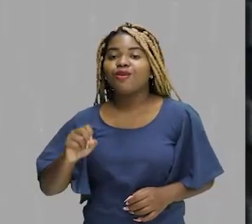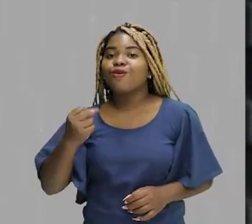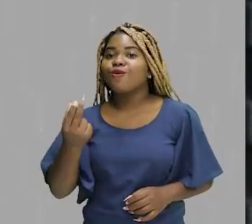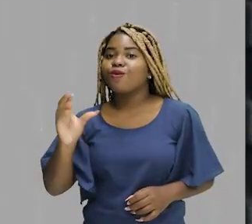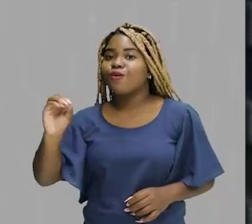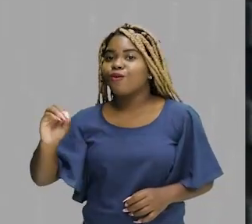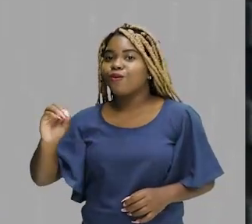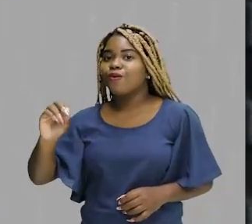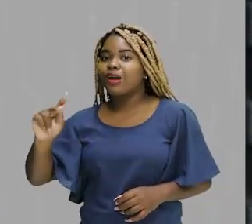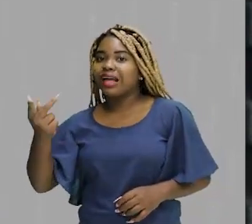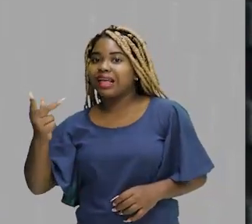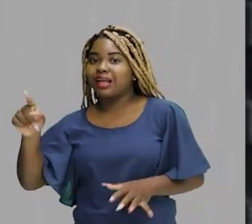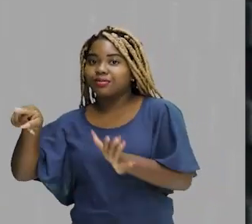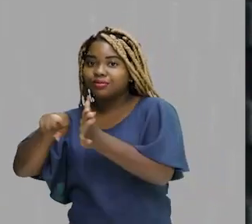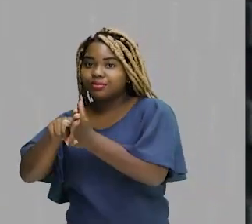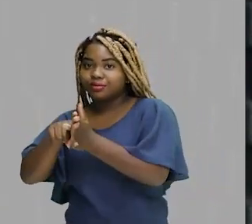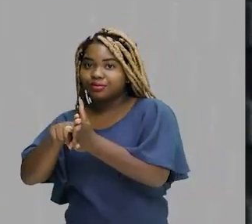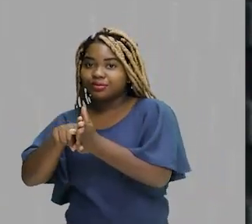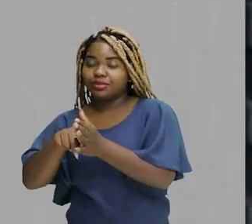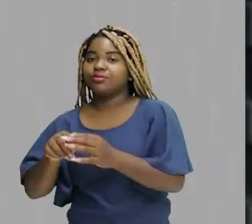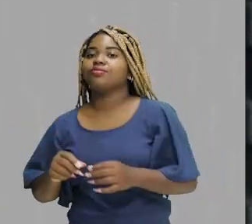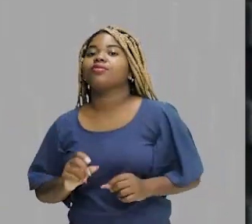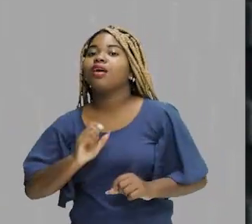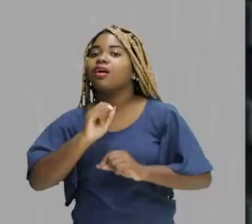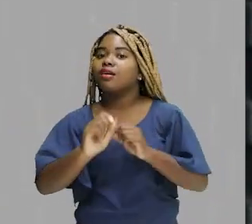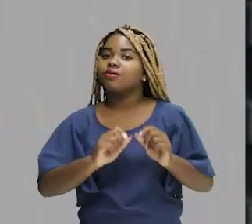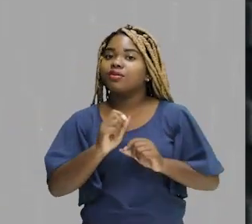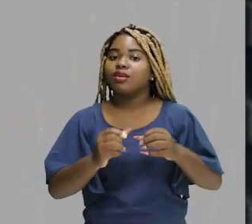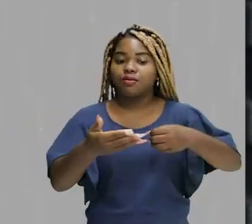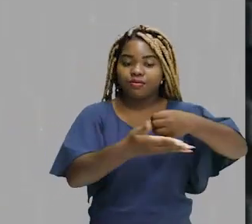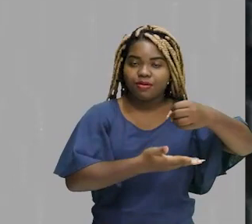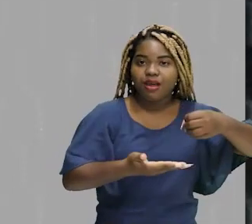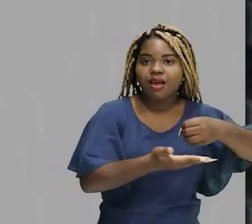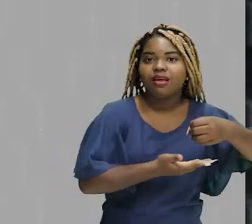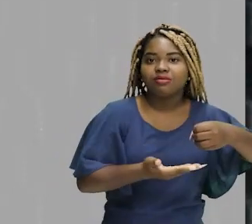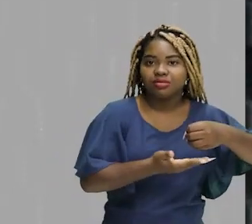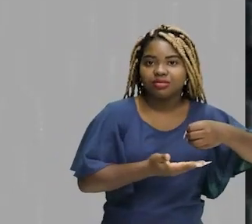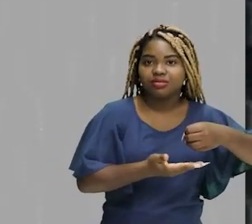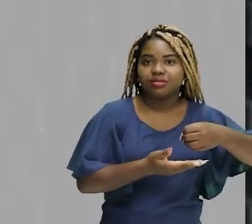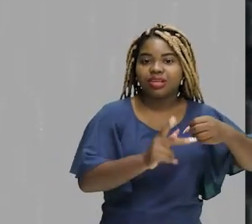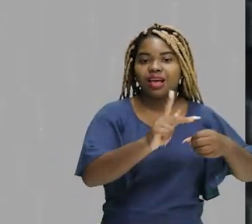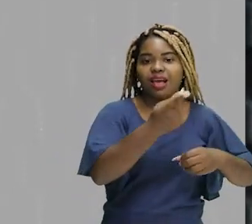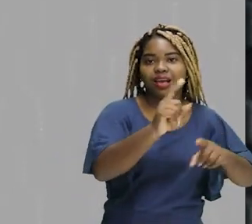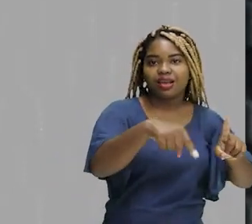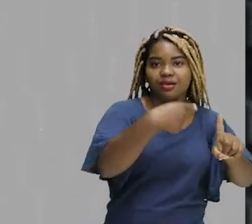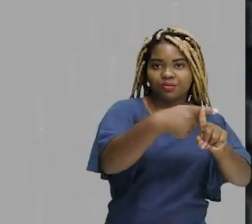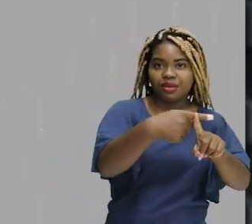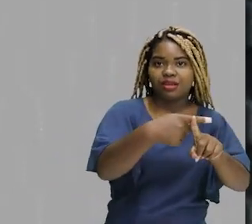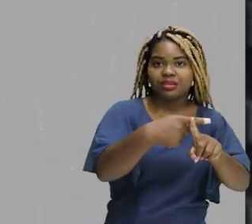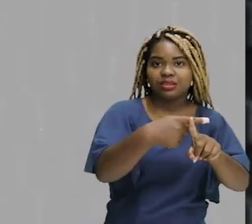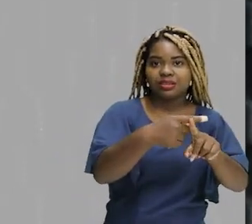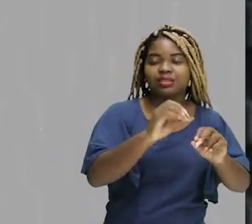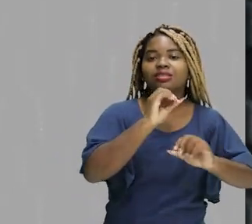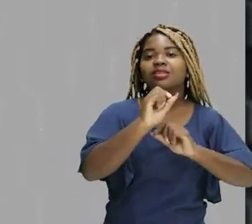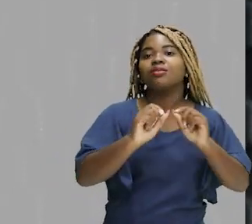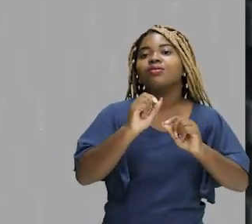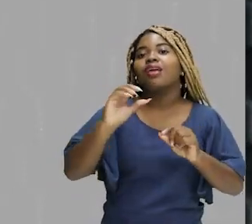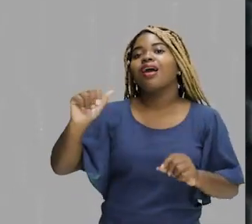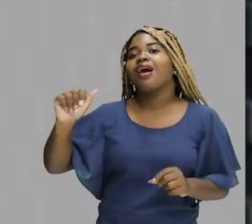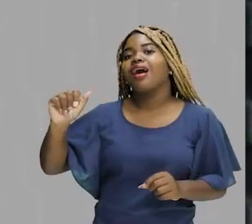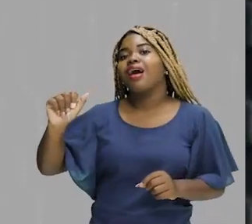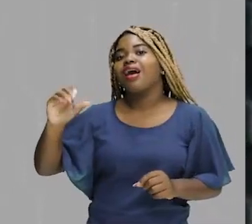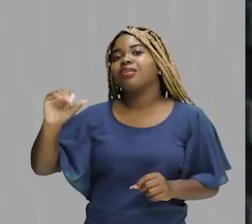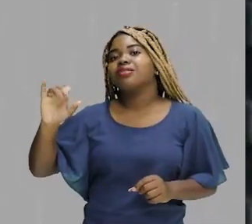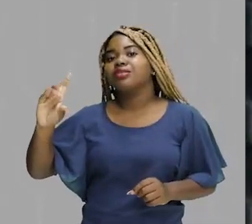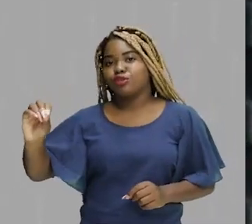Então, OH- como ânion, base. H+ como cátion, ácido.